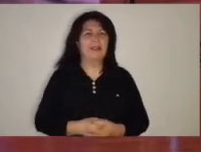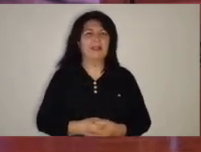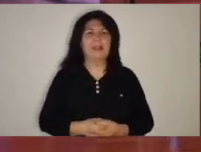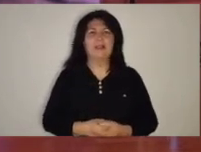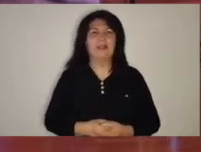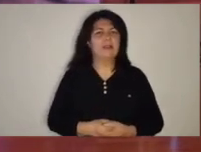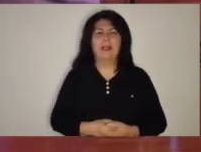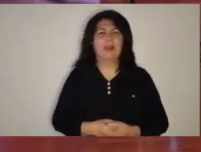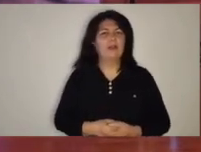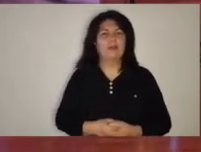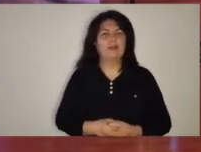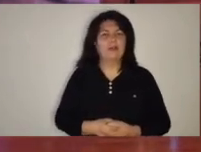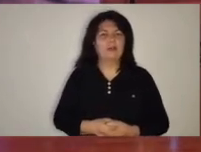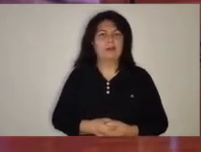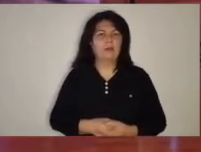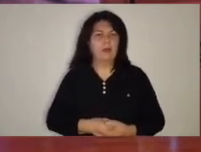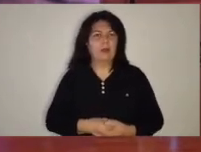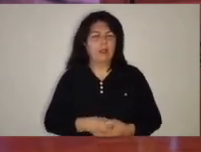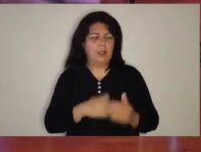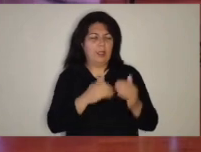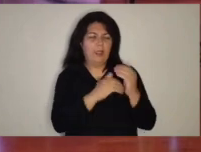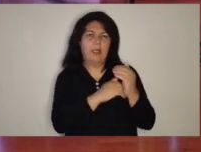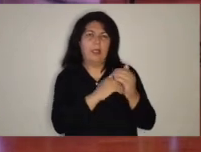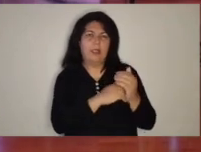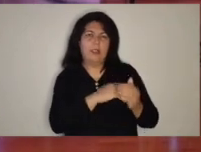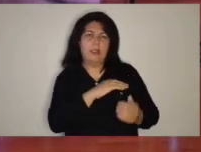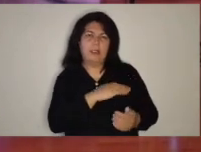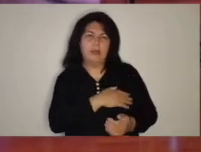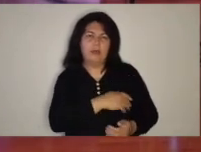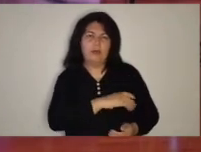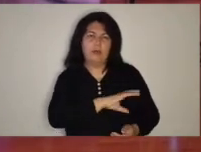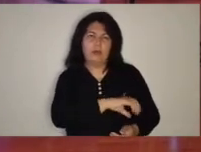venhamos, entregar aquilo que temos dentro de nós,